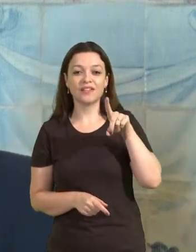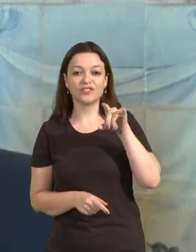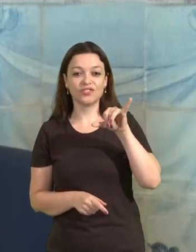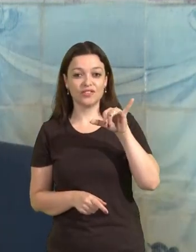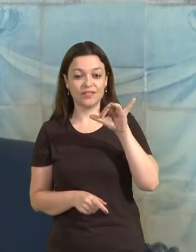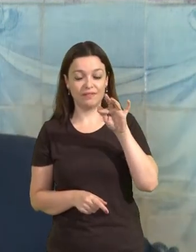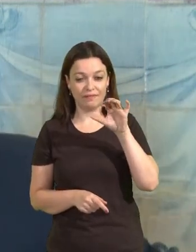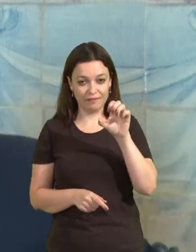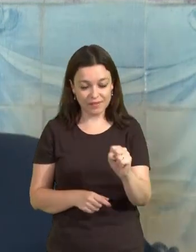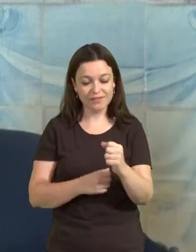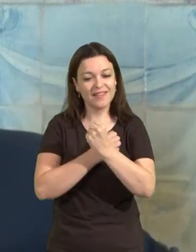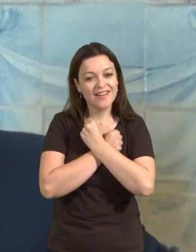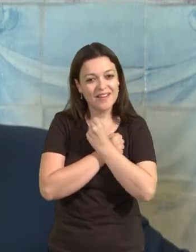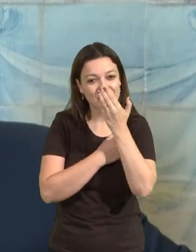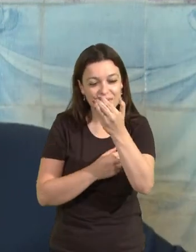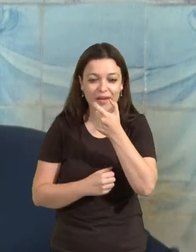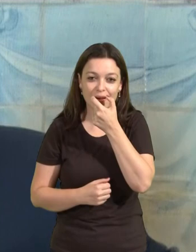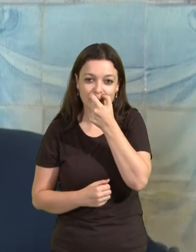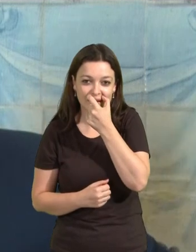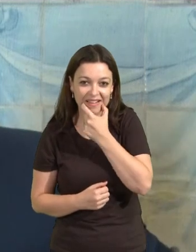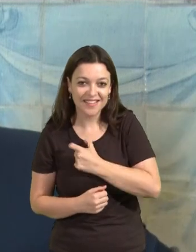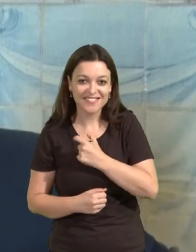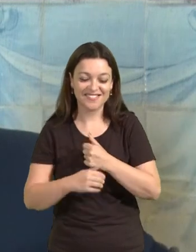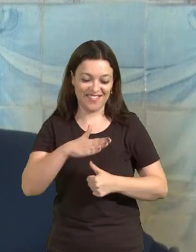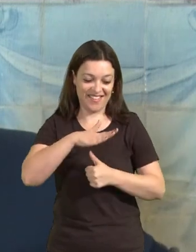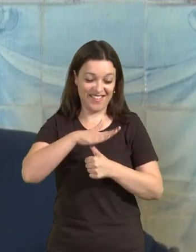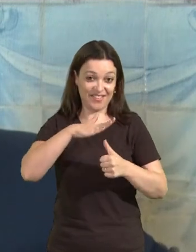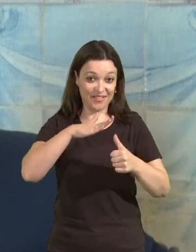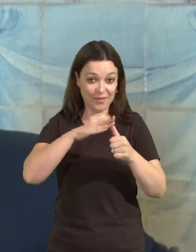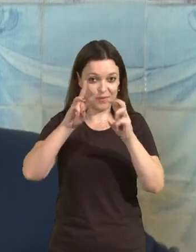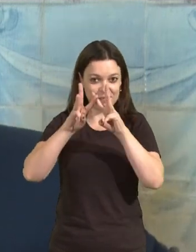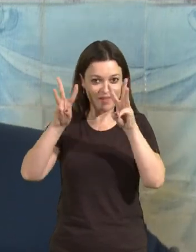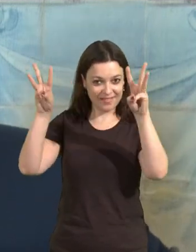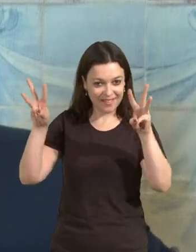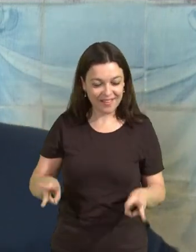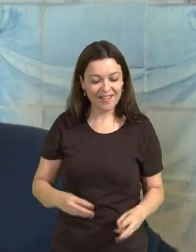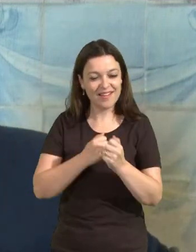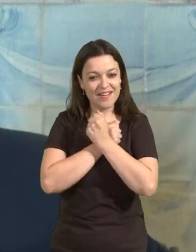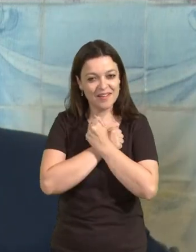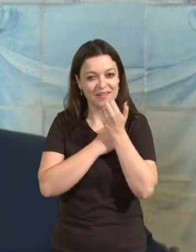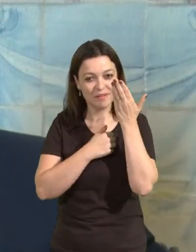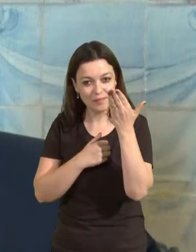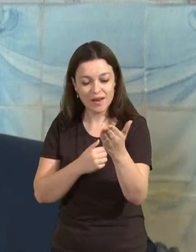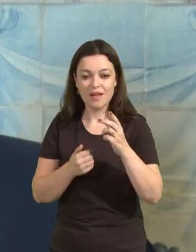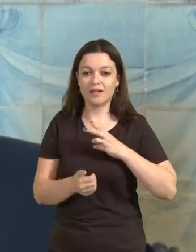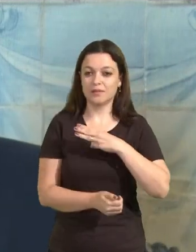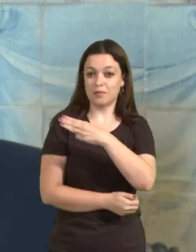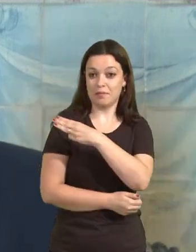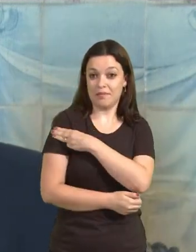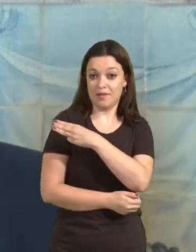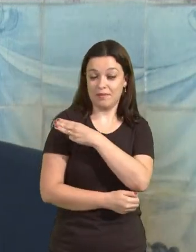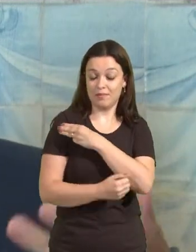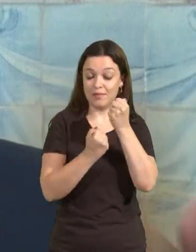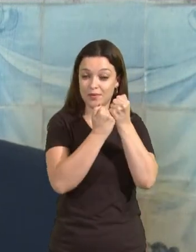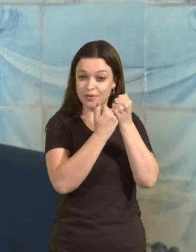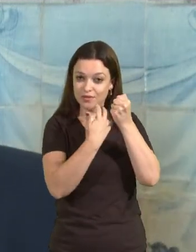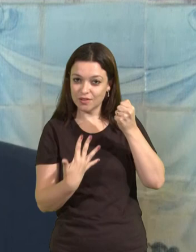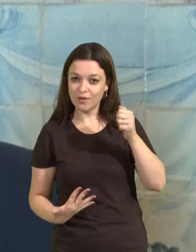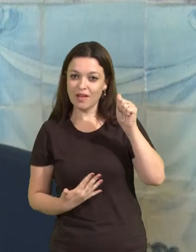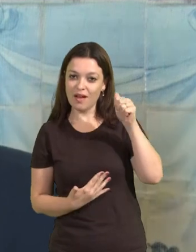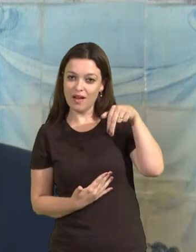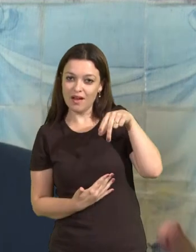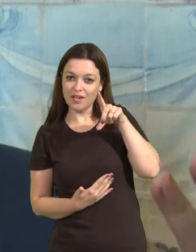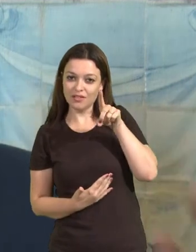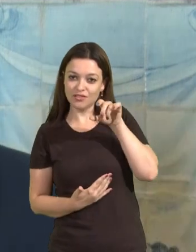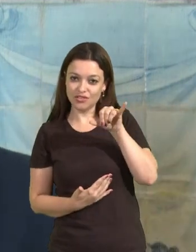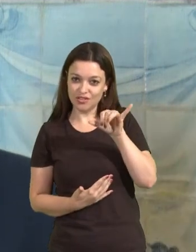Ricardo Marcelo Fonseca, grande reitor da Universidade Federal do Paraná, membro da diretoria da ANDIFES e aí na nossa